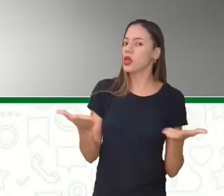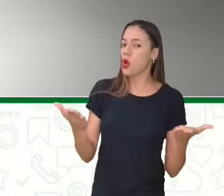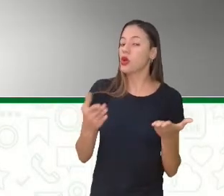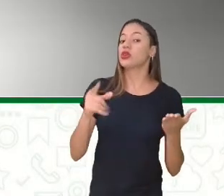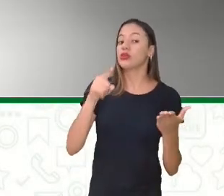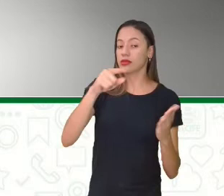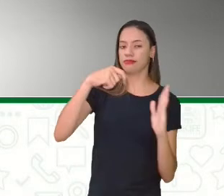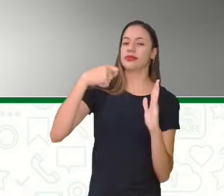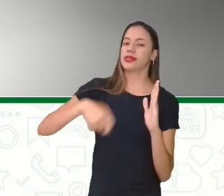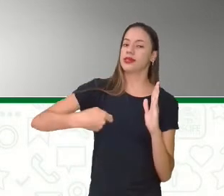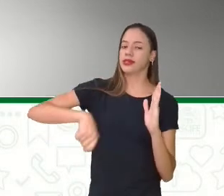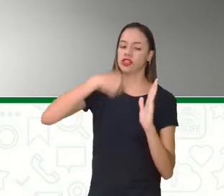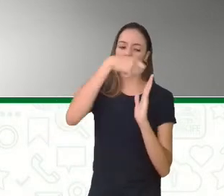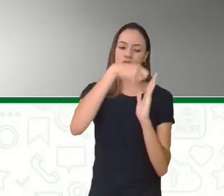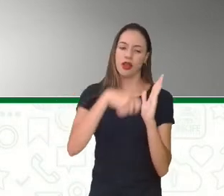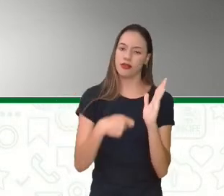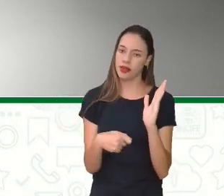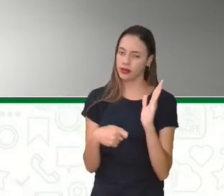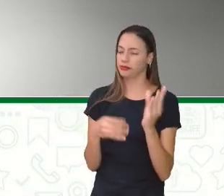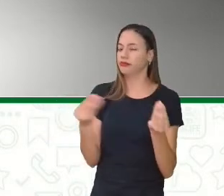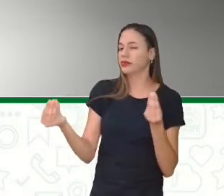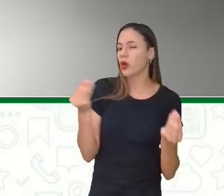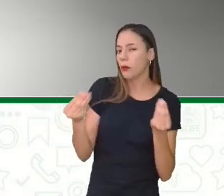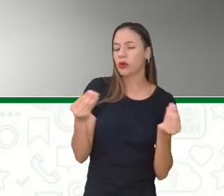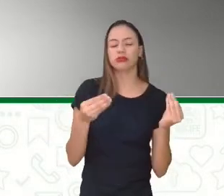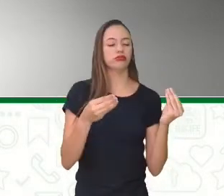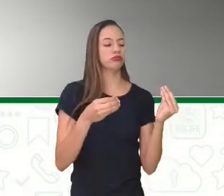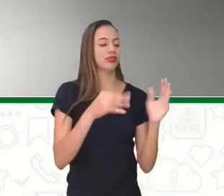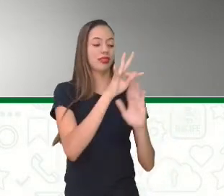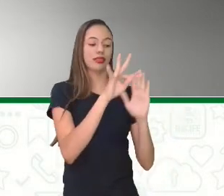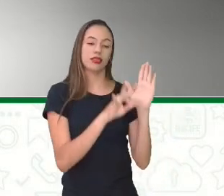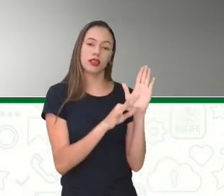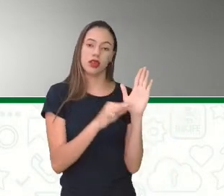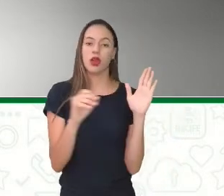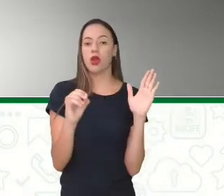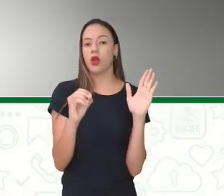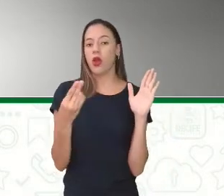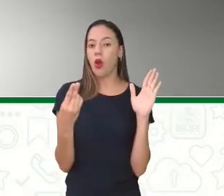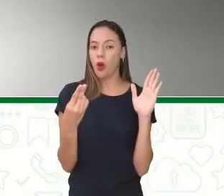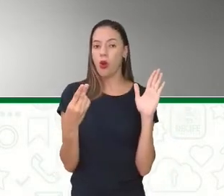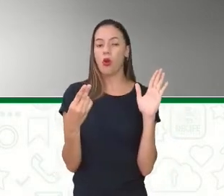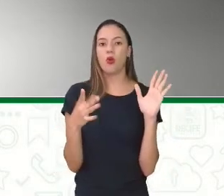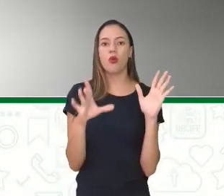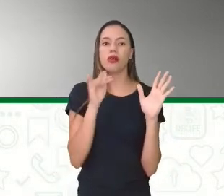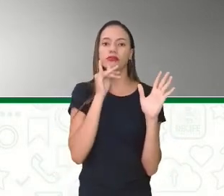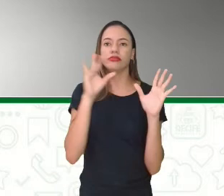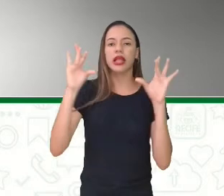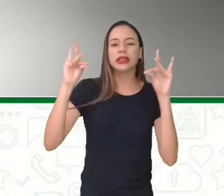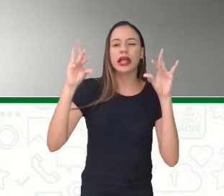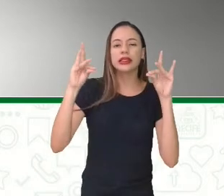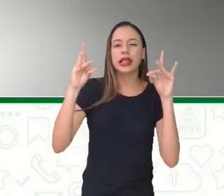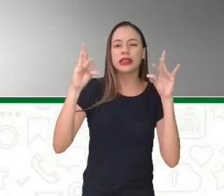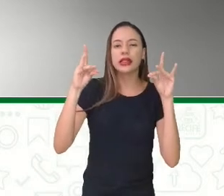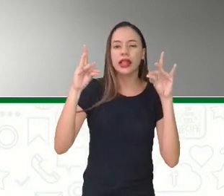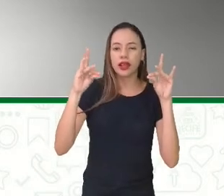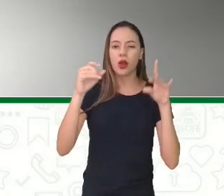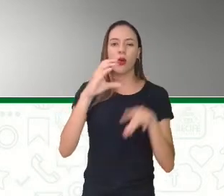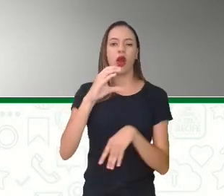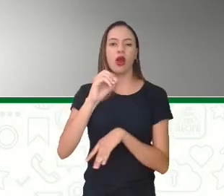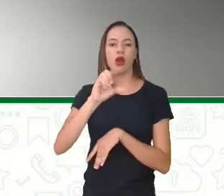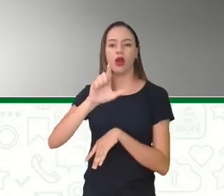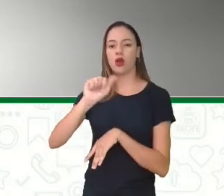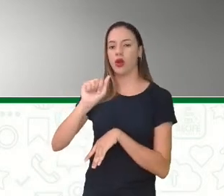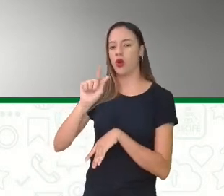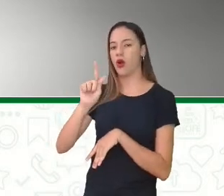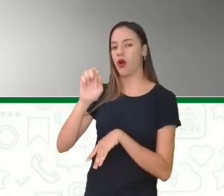de hoje. Descrever em forma de texto. Sim. Ou fazer uma colagem, fazendo um quadro bem bonito. Muito bom fazer de